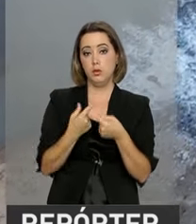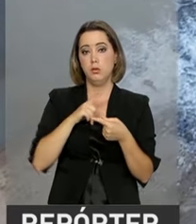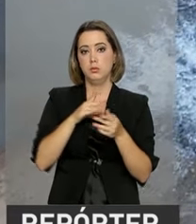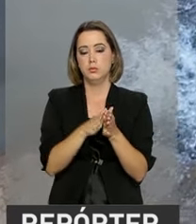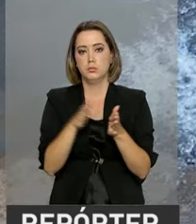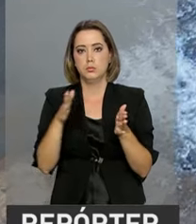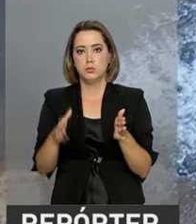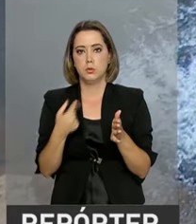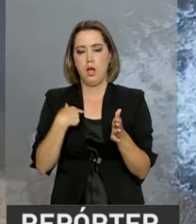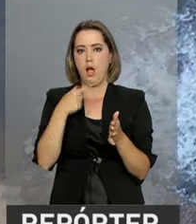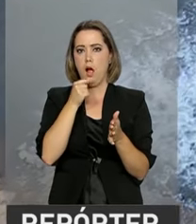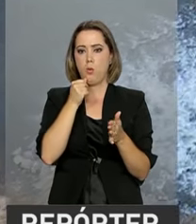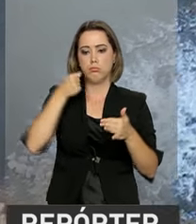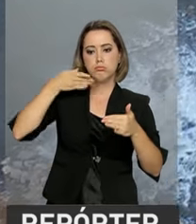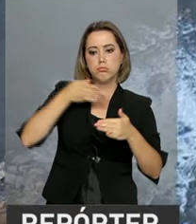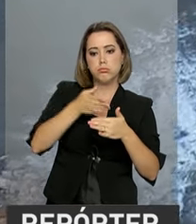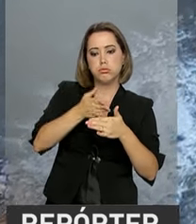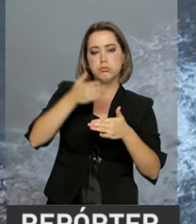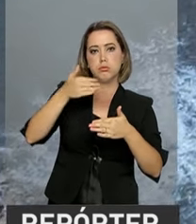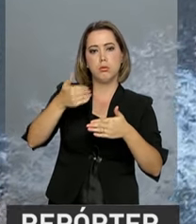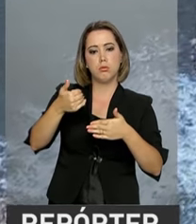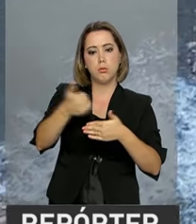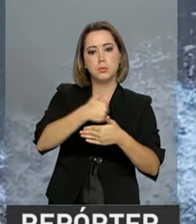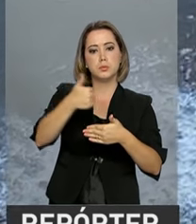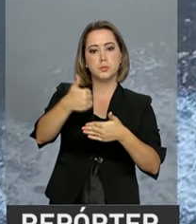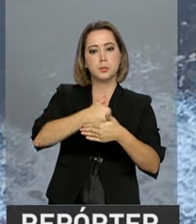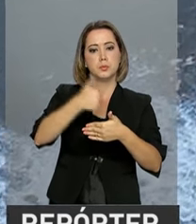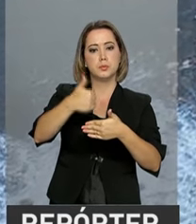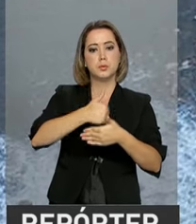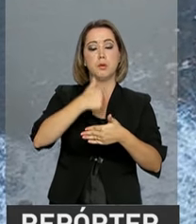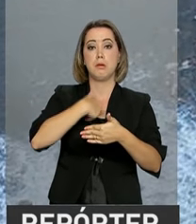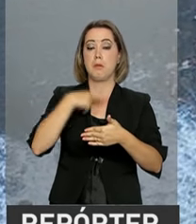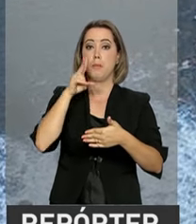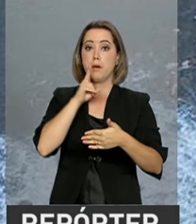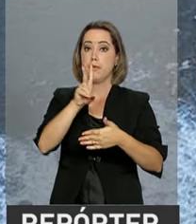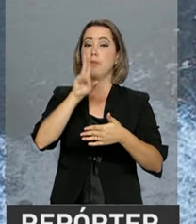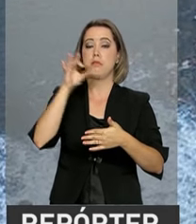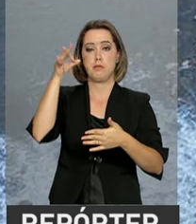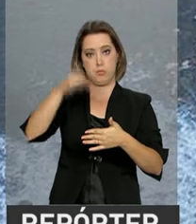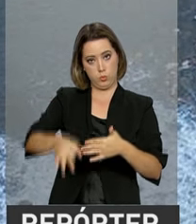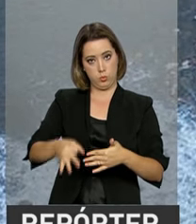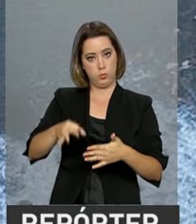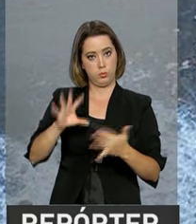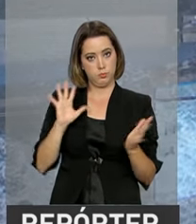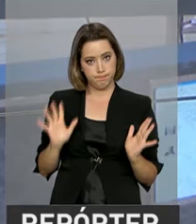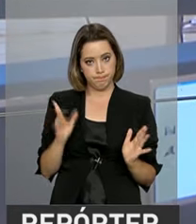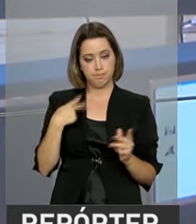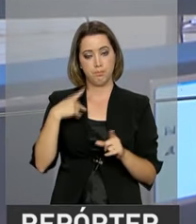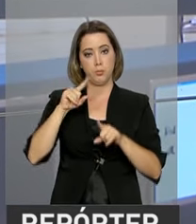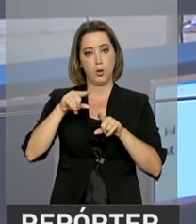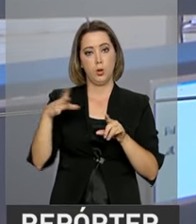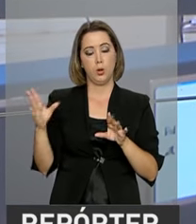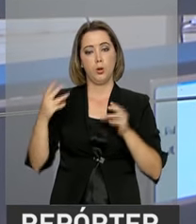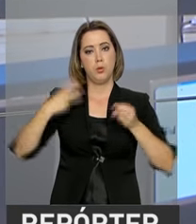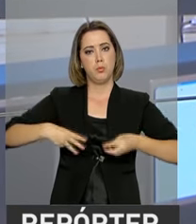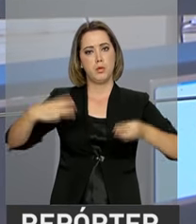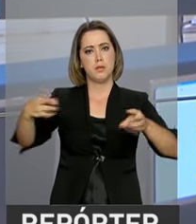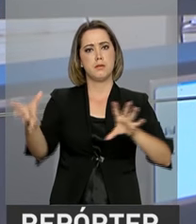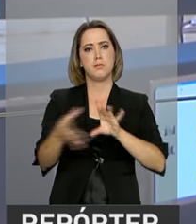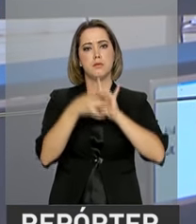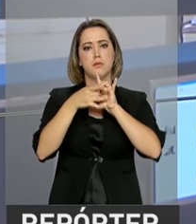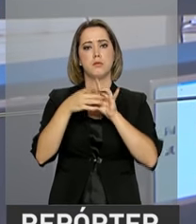gradual da entrada de água no reservatório para avaliar a resistência do reparo o Ministério da Integração Nacional segue